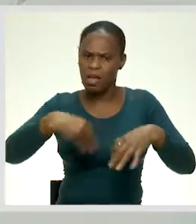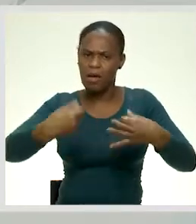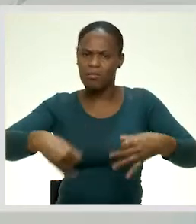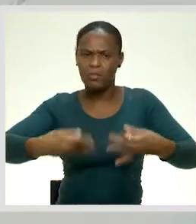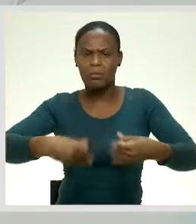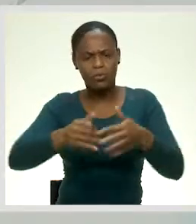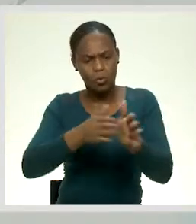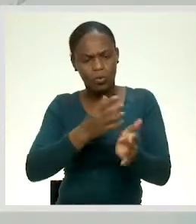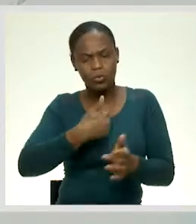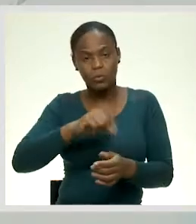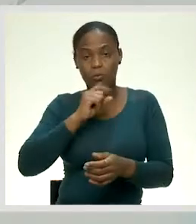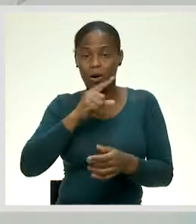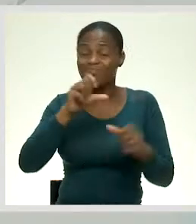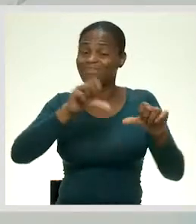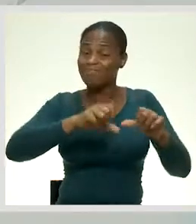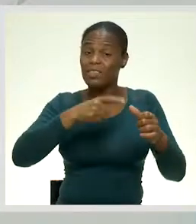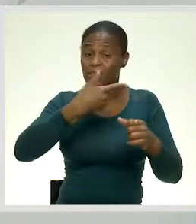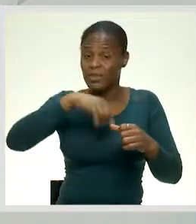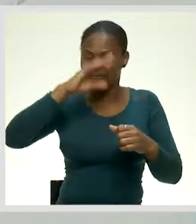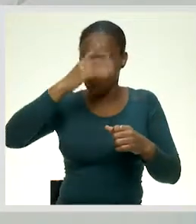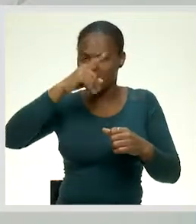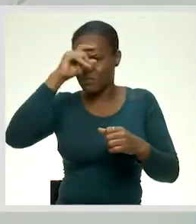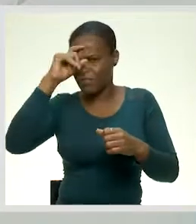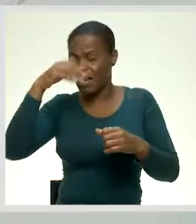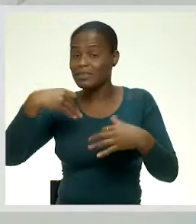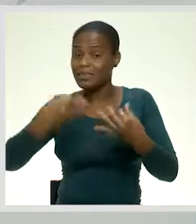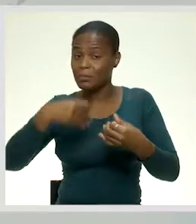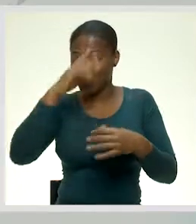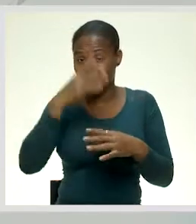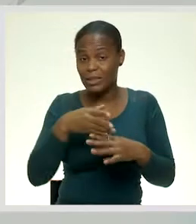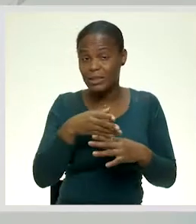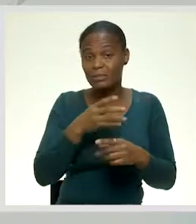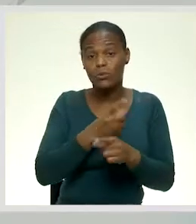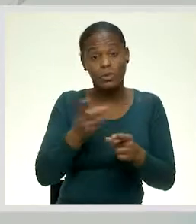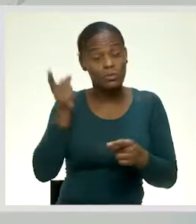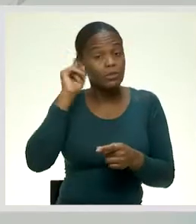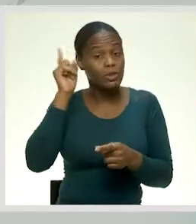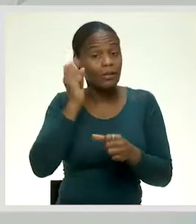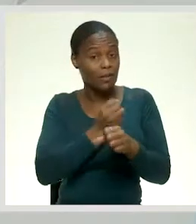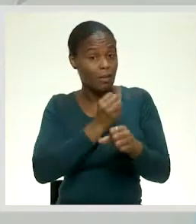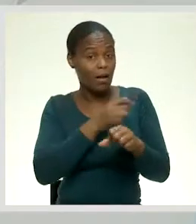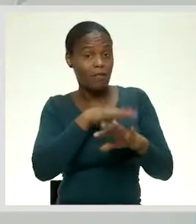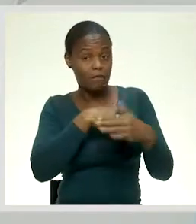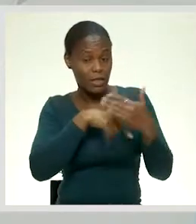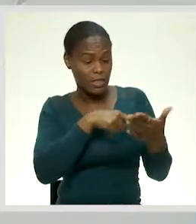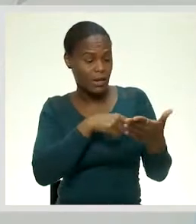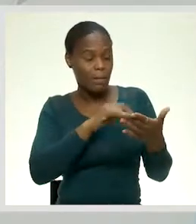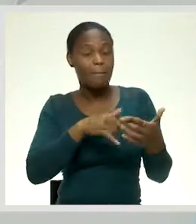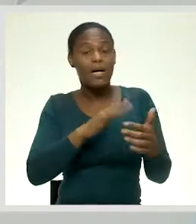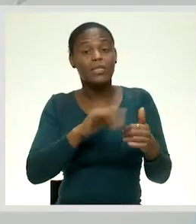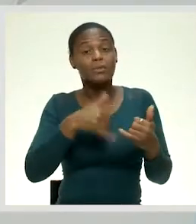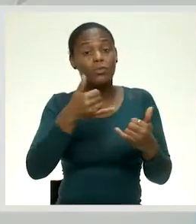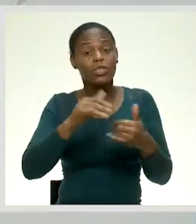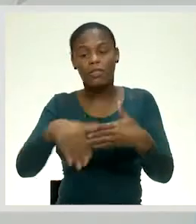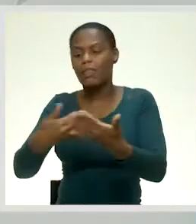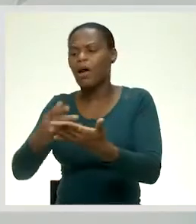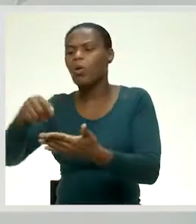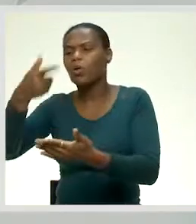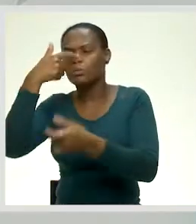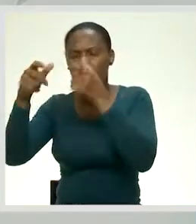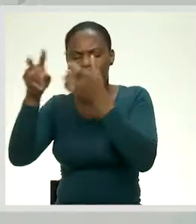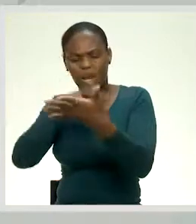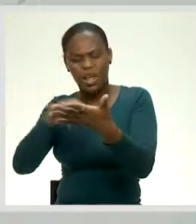sabemos que as dificuldades acontecem sempre. Por isso, importante fazer o trabalho, mas dar a outra pessoa para ler e dar a sua sugestão